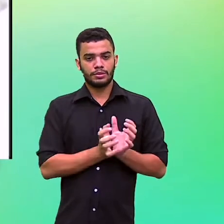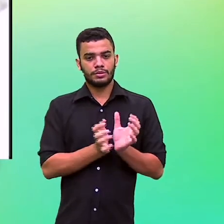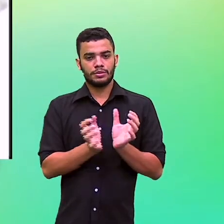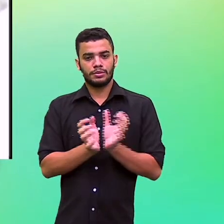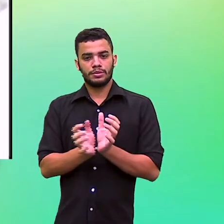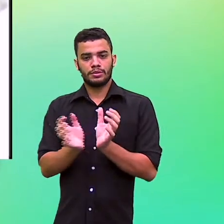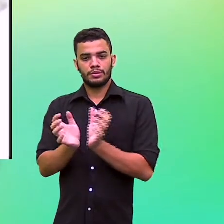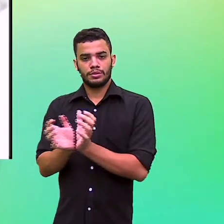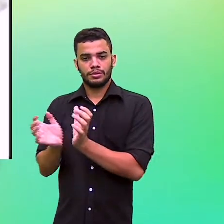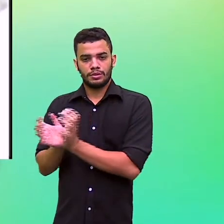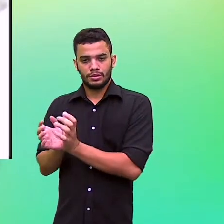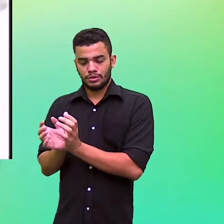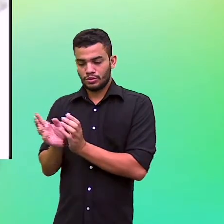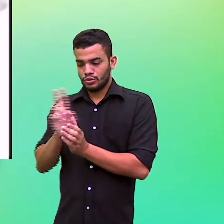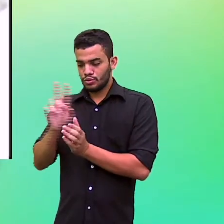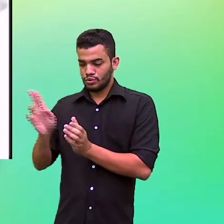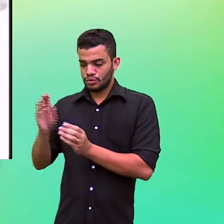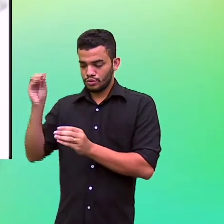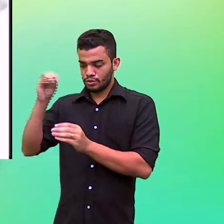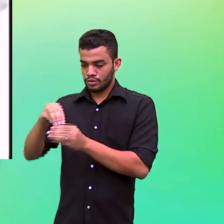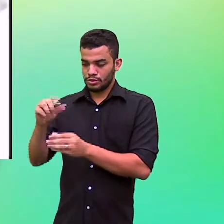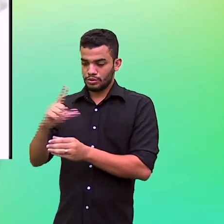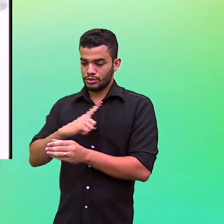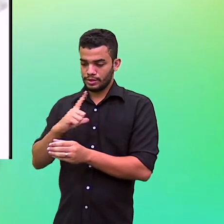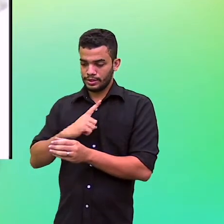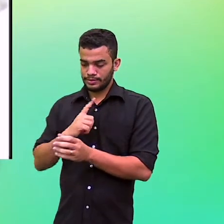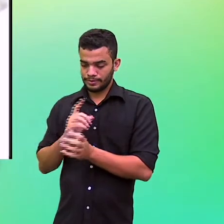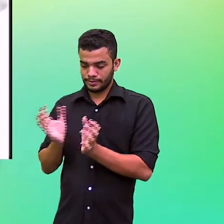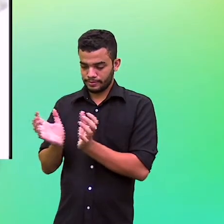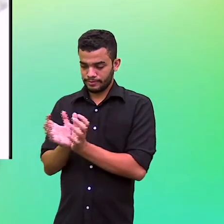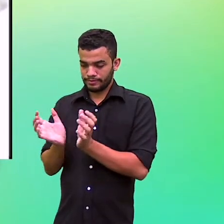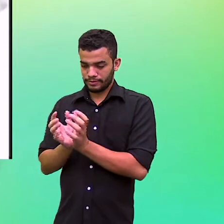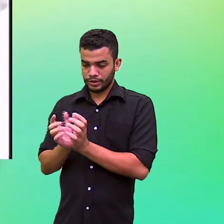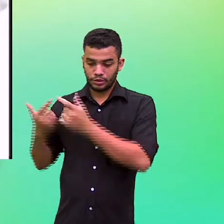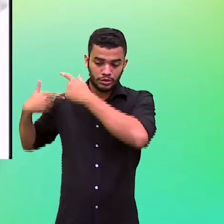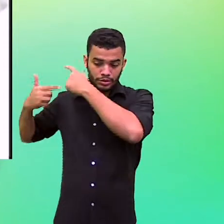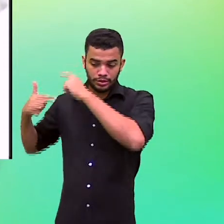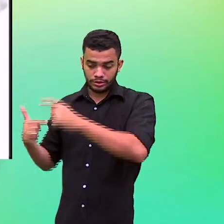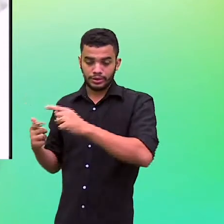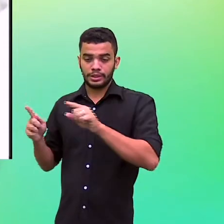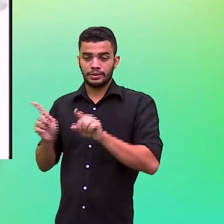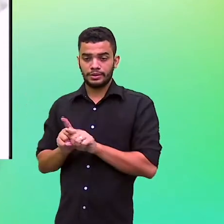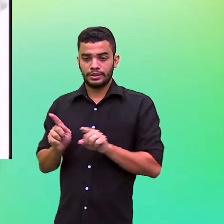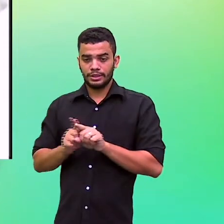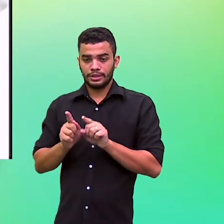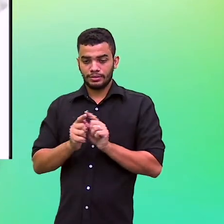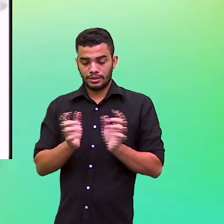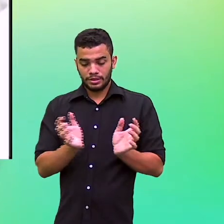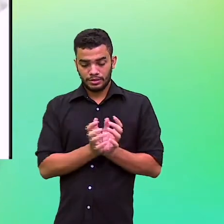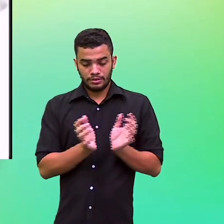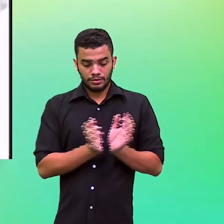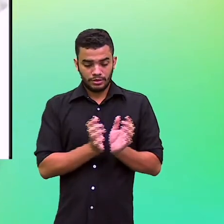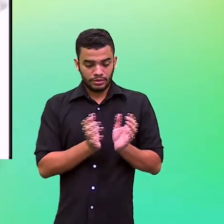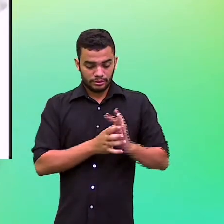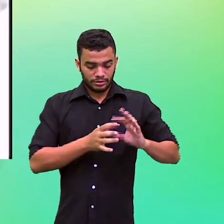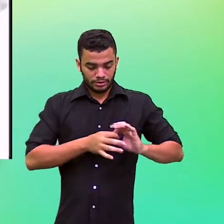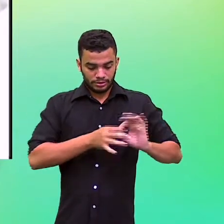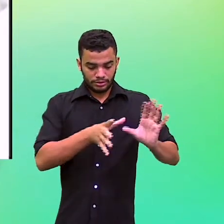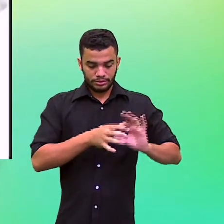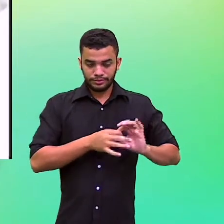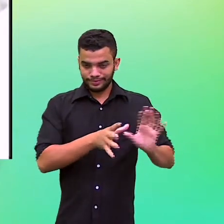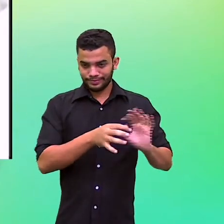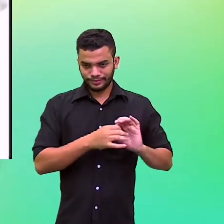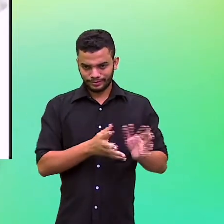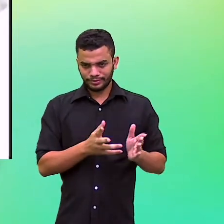denominação de conservador e partido liberal. Então, só mudou um pouco a nomenclatura desse desenvolvimento